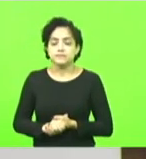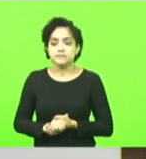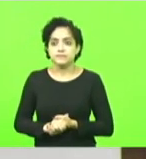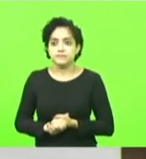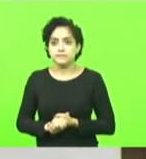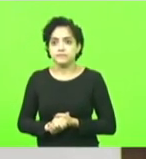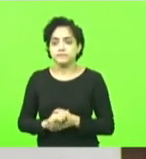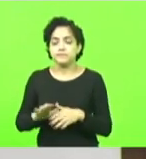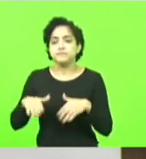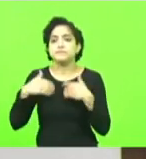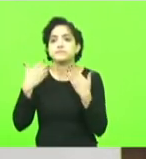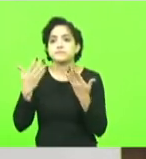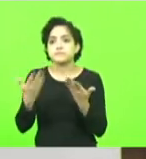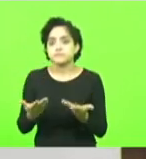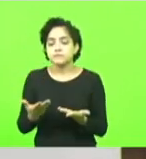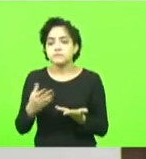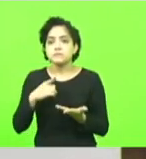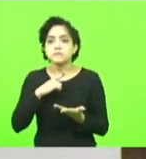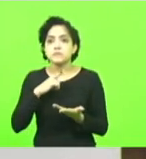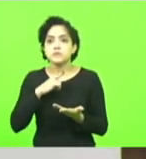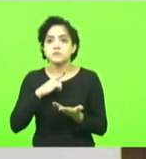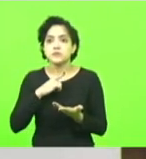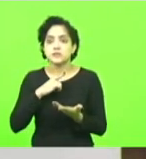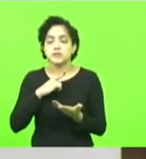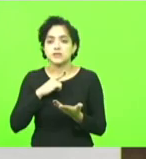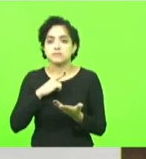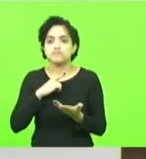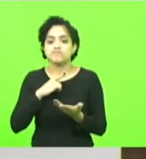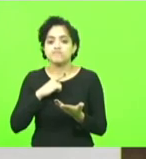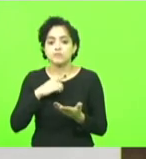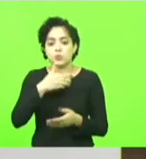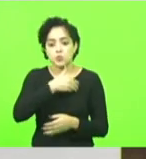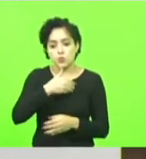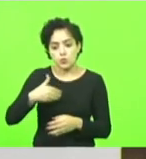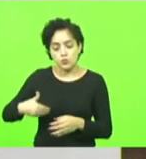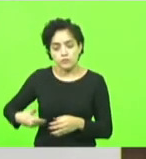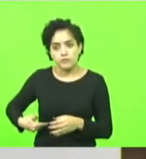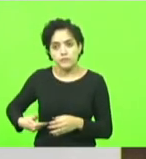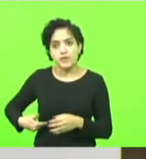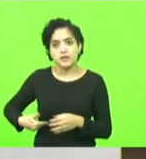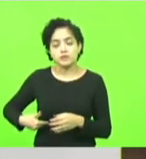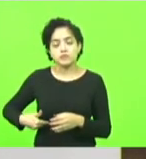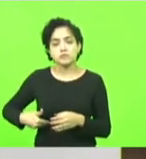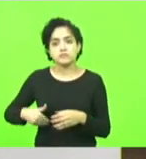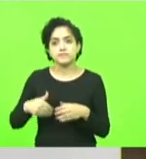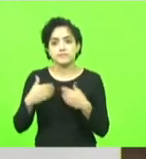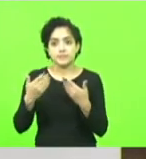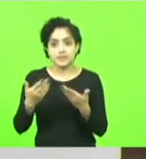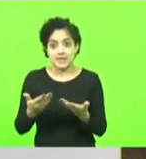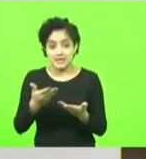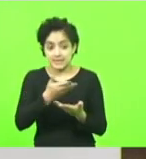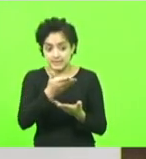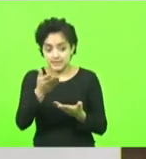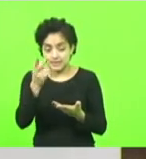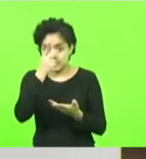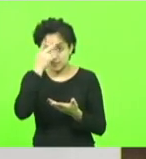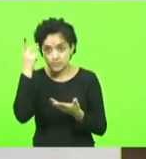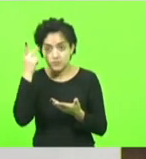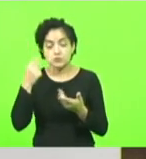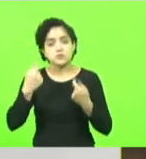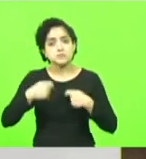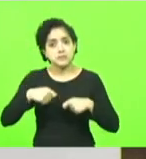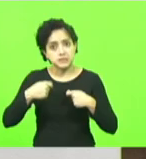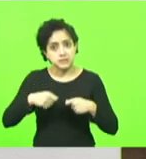Quando que nós vamos ter um governo que vai ver que essas pessoas precisam sim